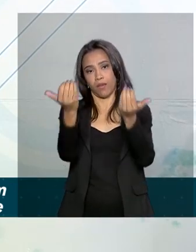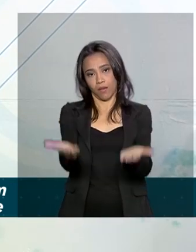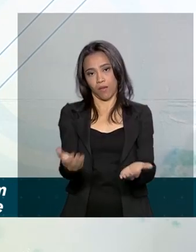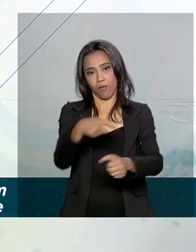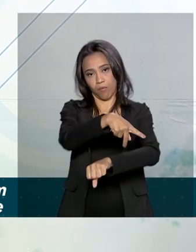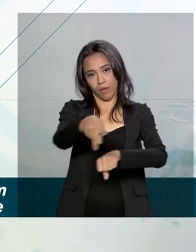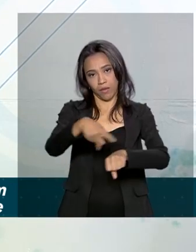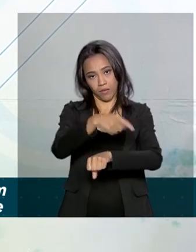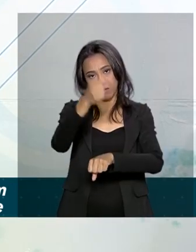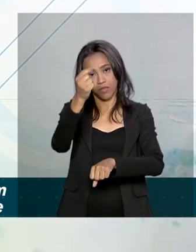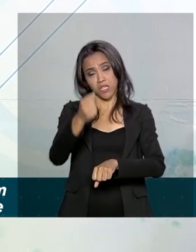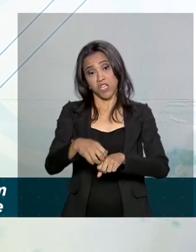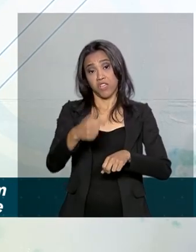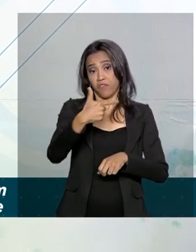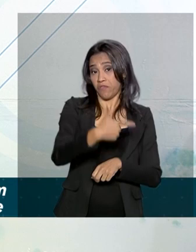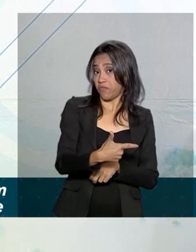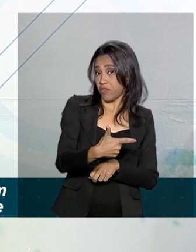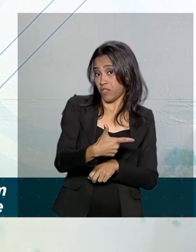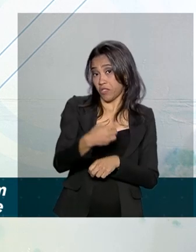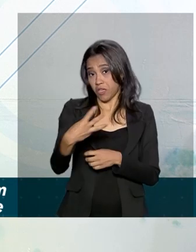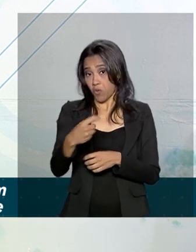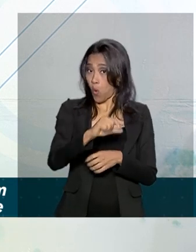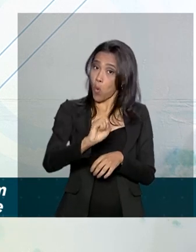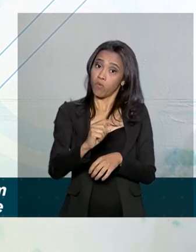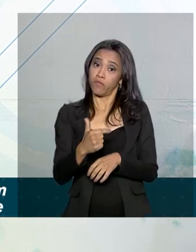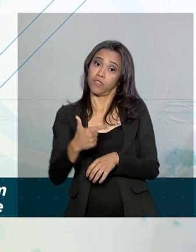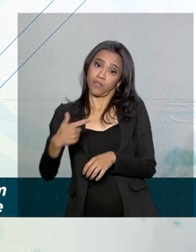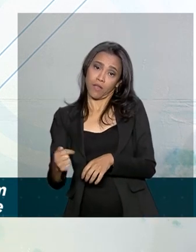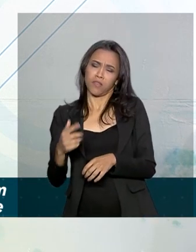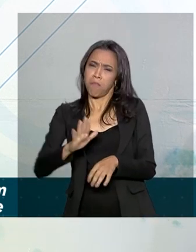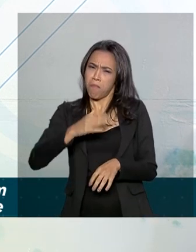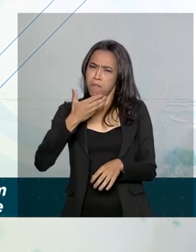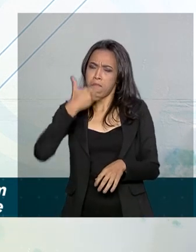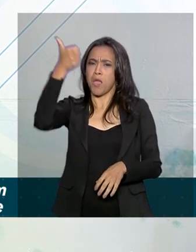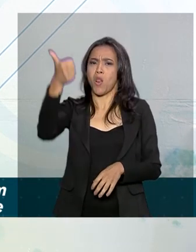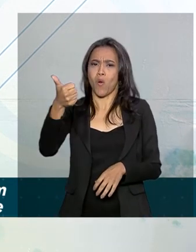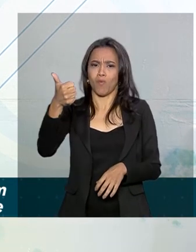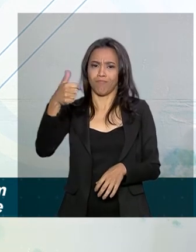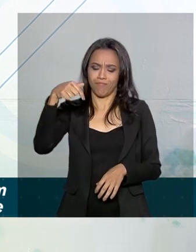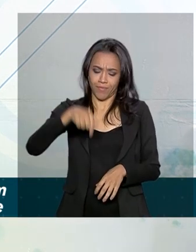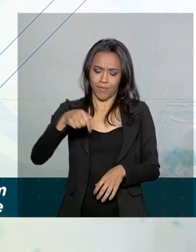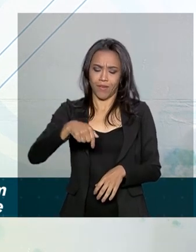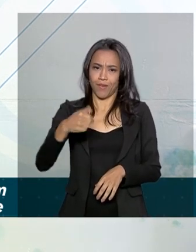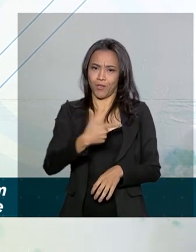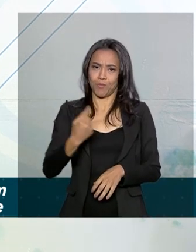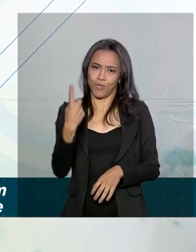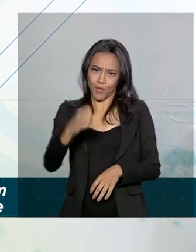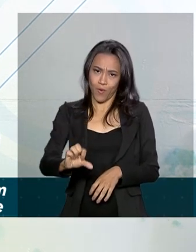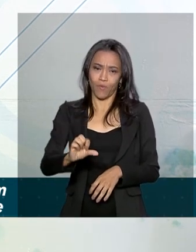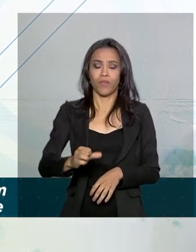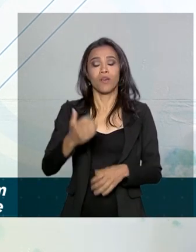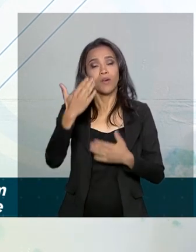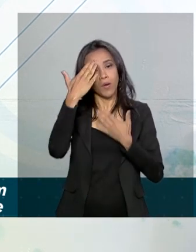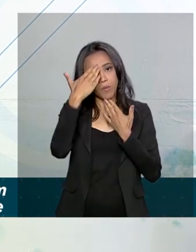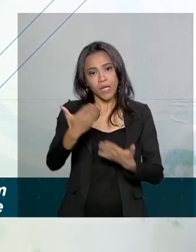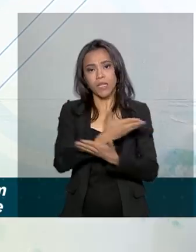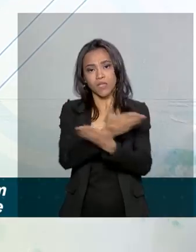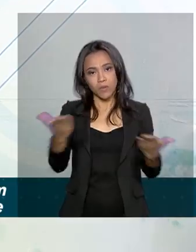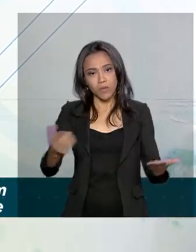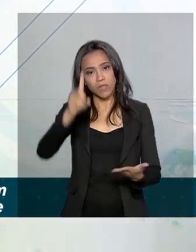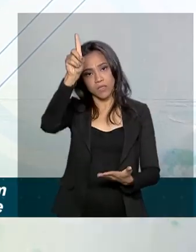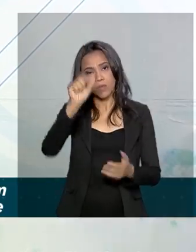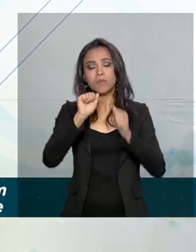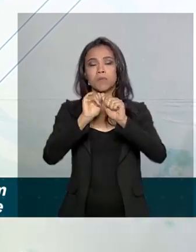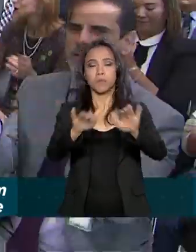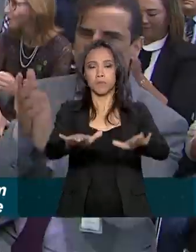23 ou 27, bem melhor do que encontramos agora em 2019. Muito obrigado a todos e Deus nos